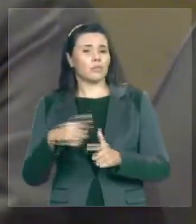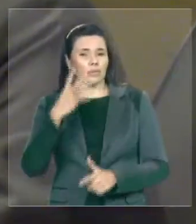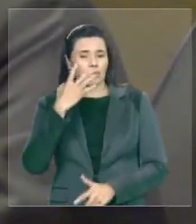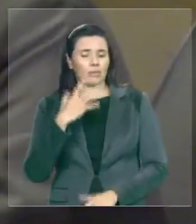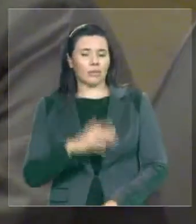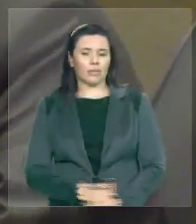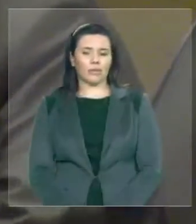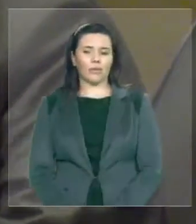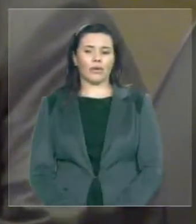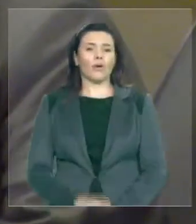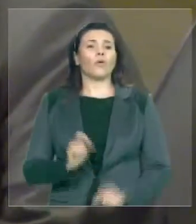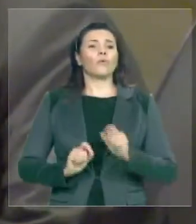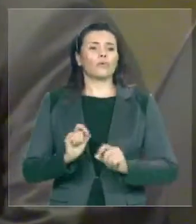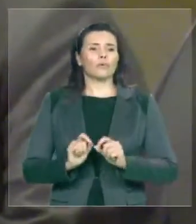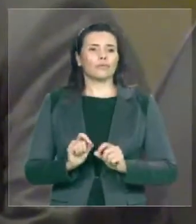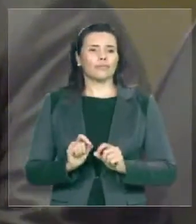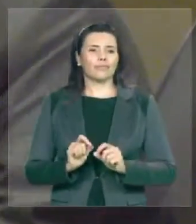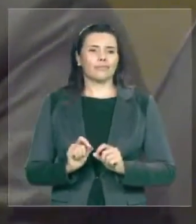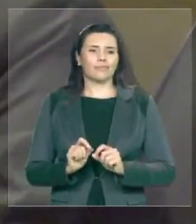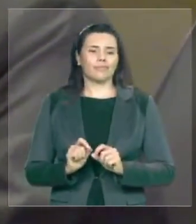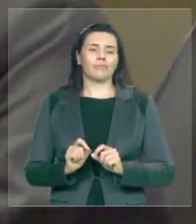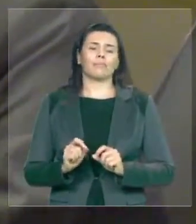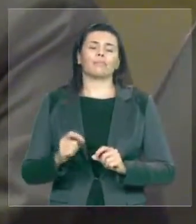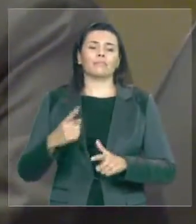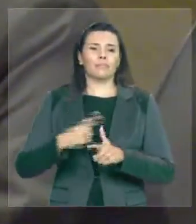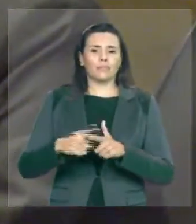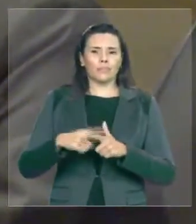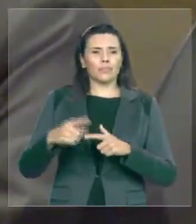político. Daqueles políticos